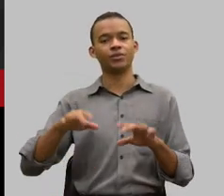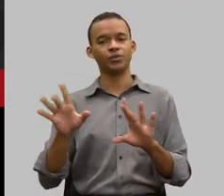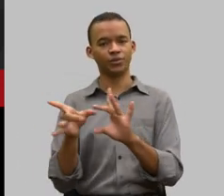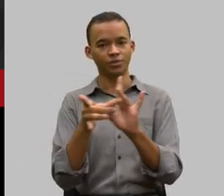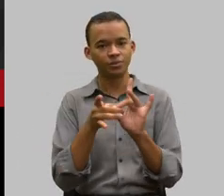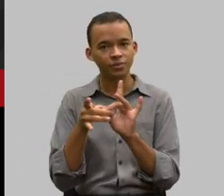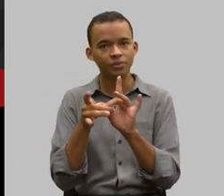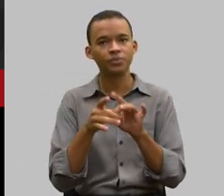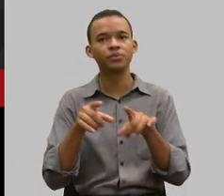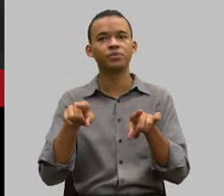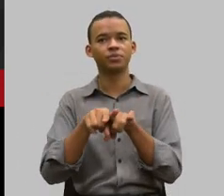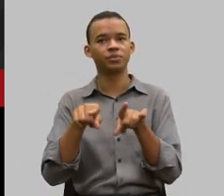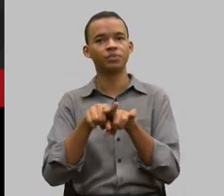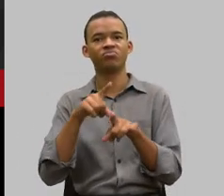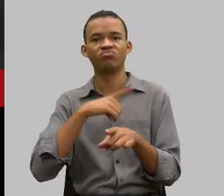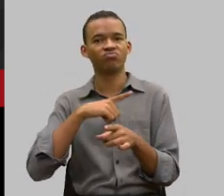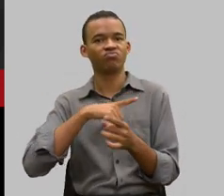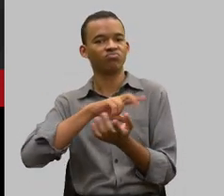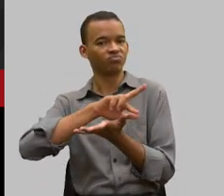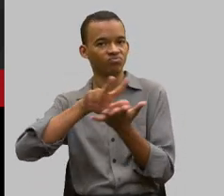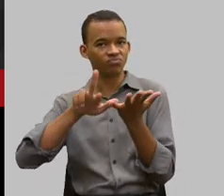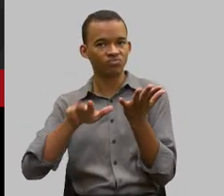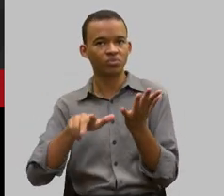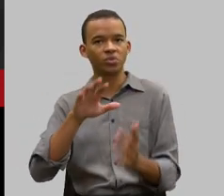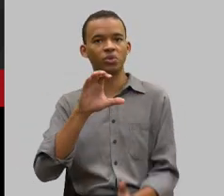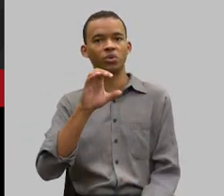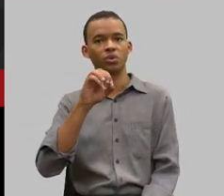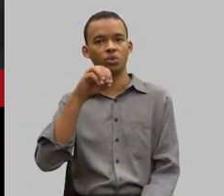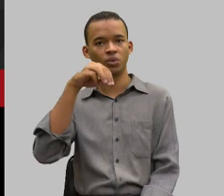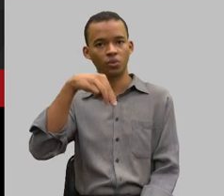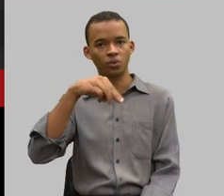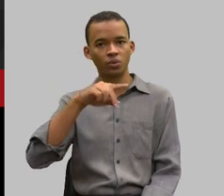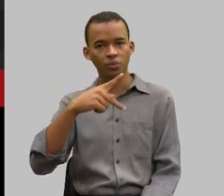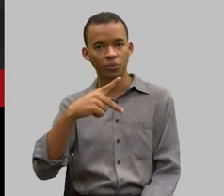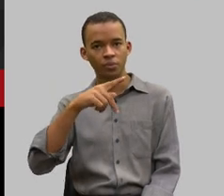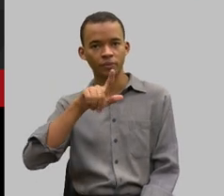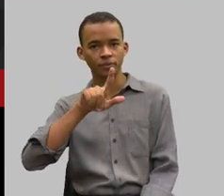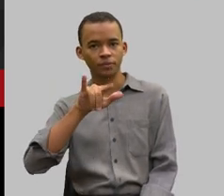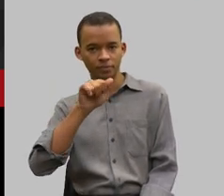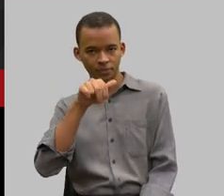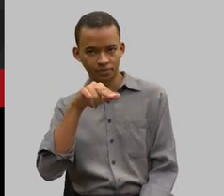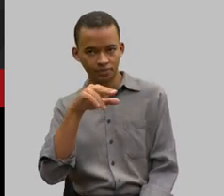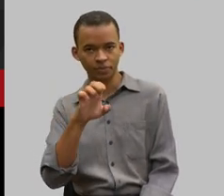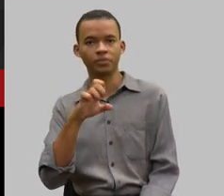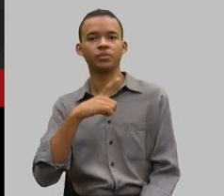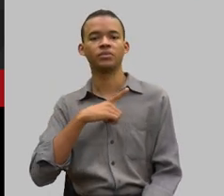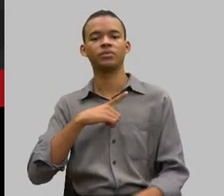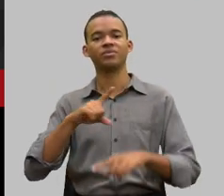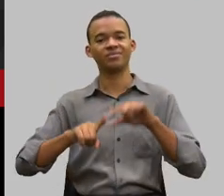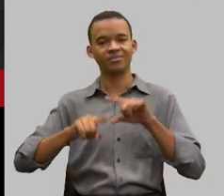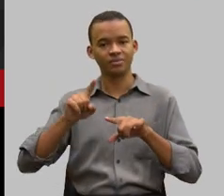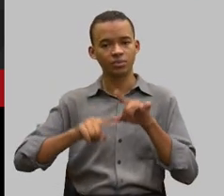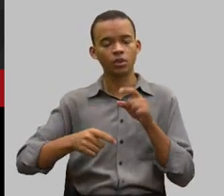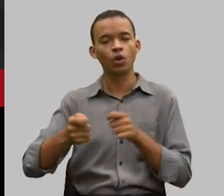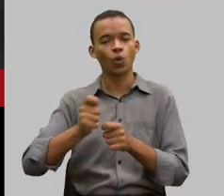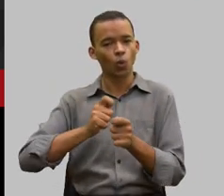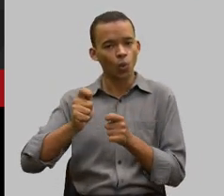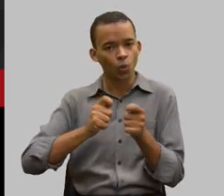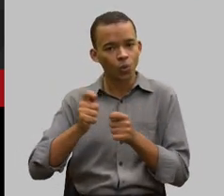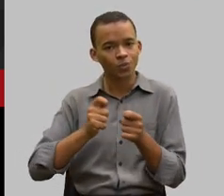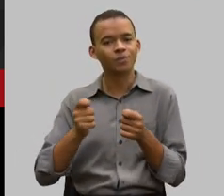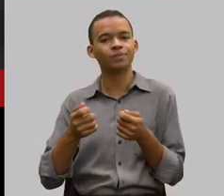compliance então a gente começa a implantar ferramentas de controle de conformidade das